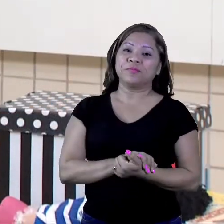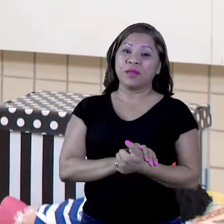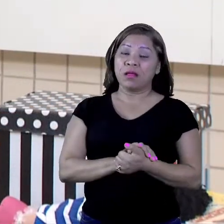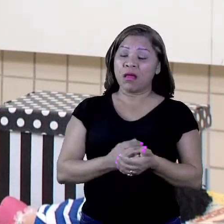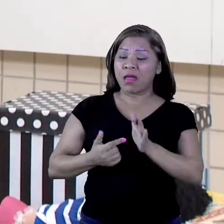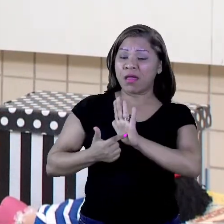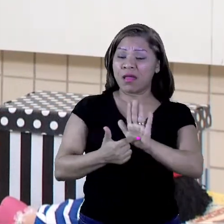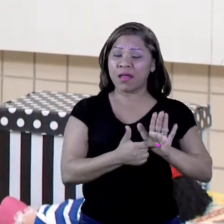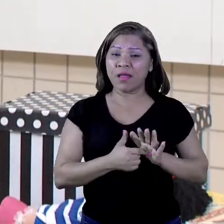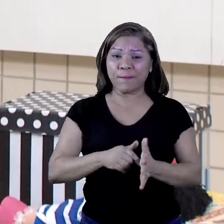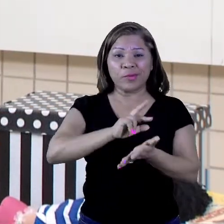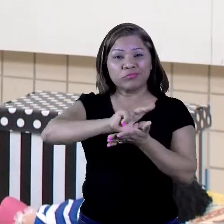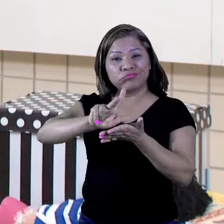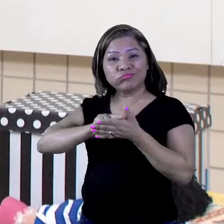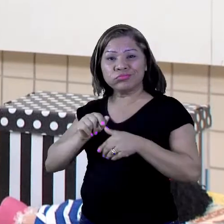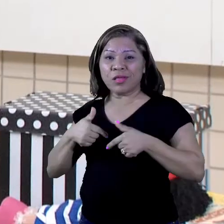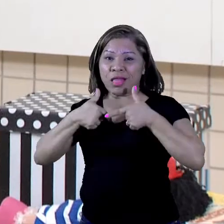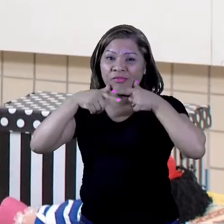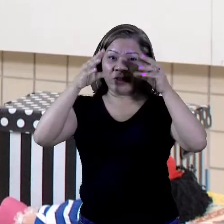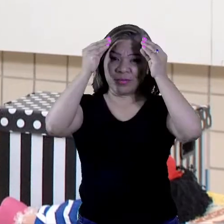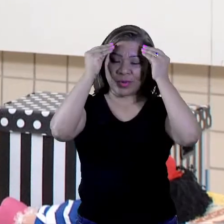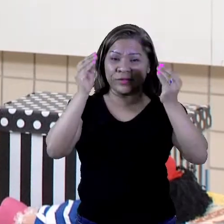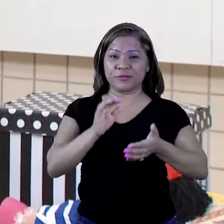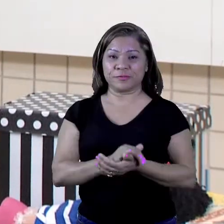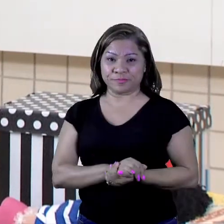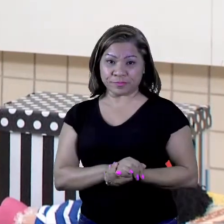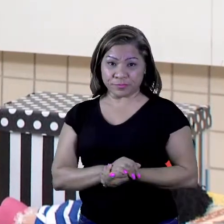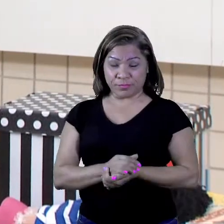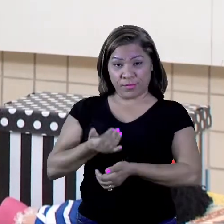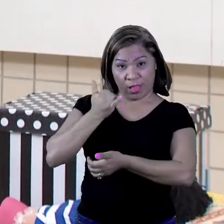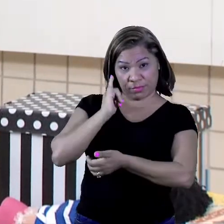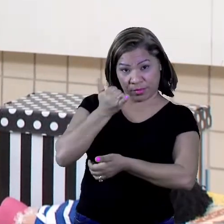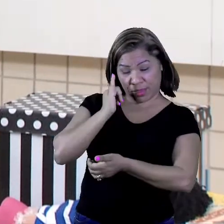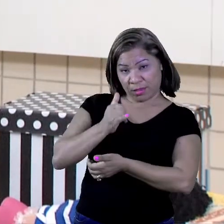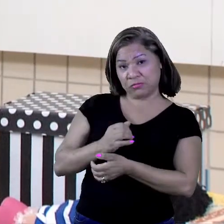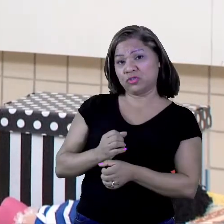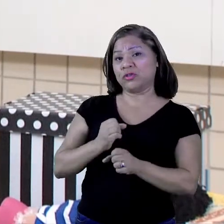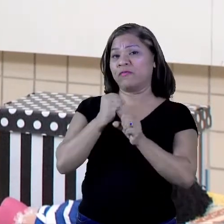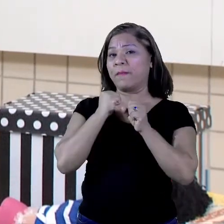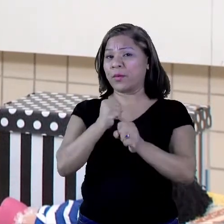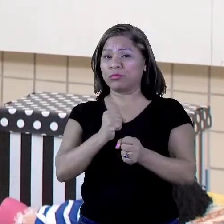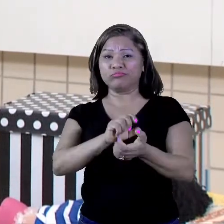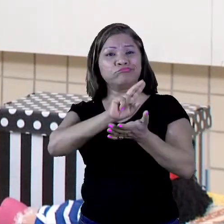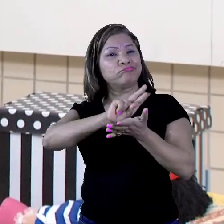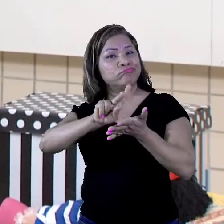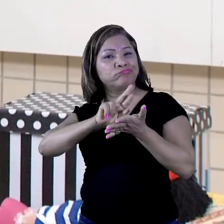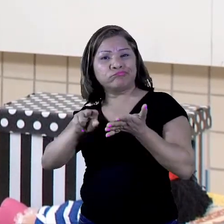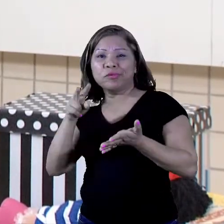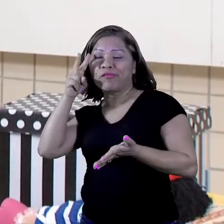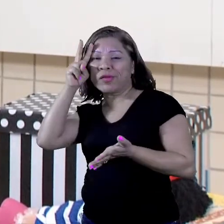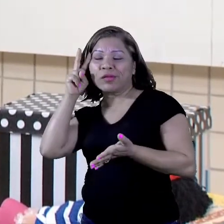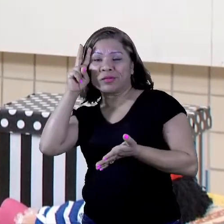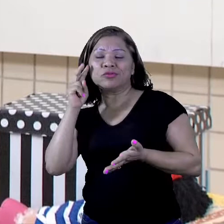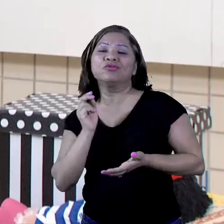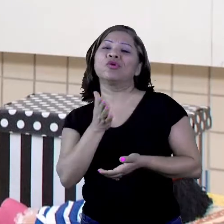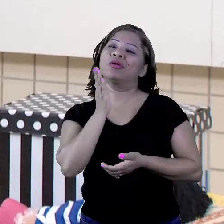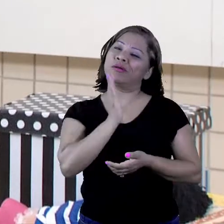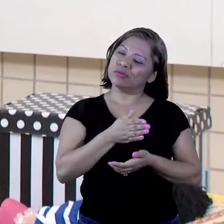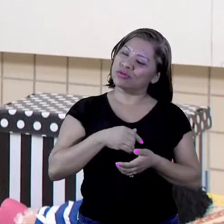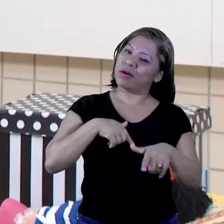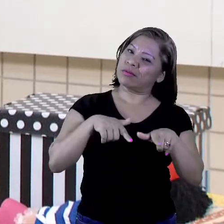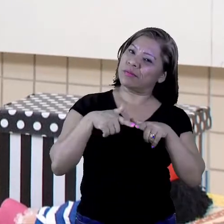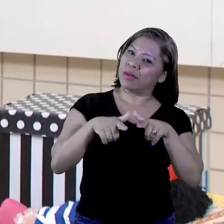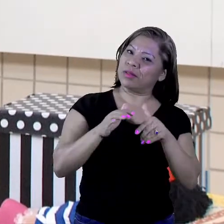diversas linguagens. Como eu falei antes, a narrativa, ela pode ser o quê? Uma crônica, um conto, uma fábula, que nós já trabalhamos sobre isso. E